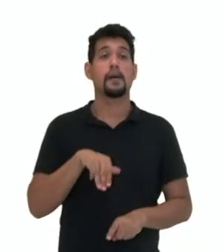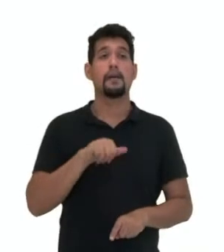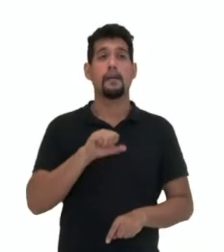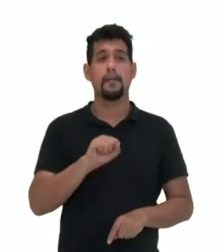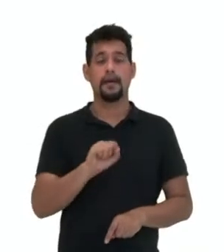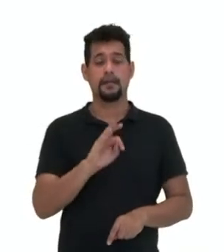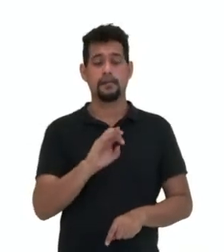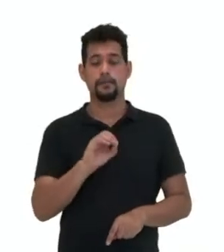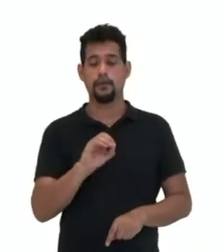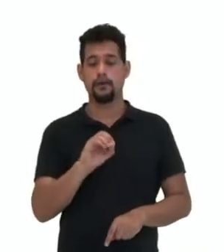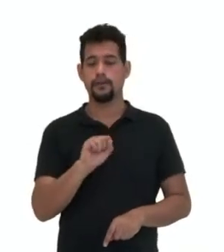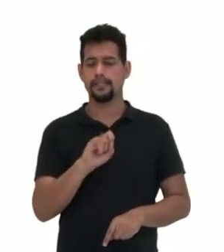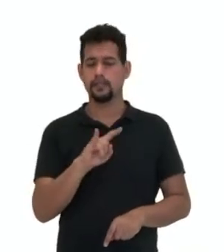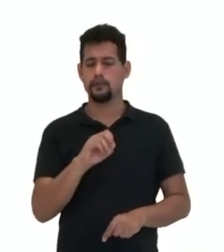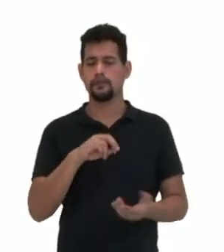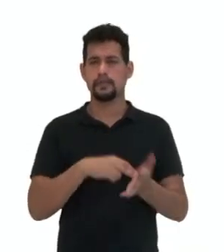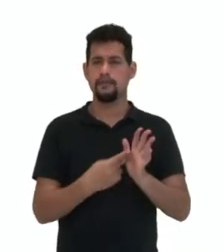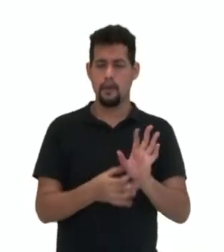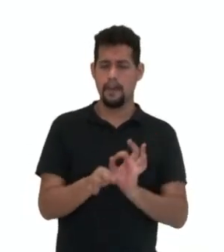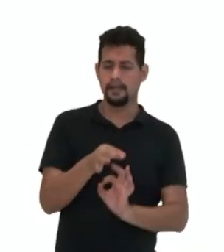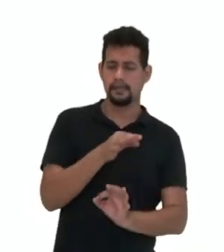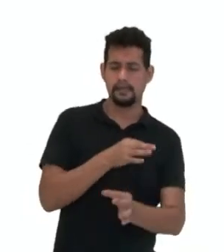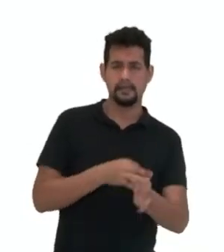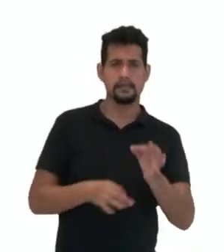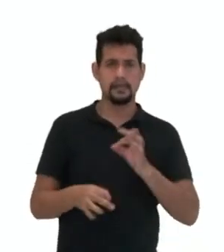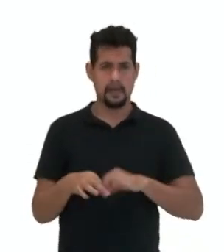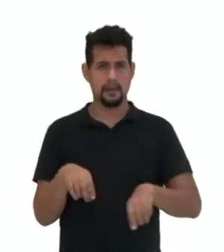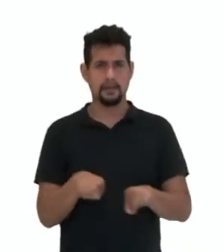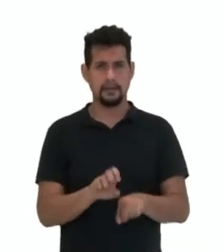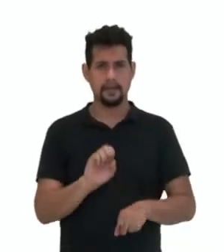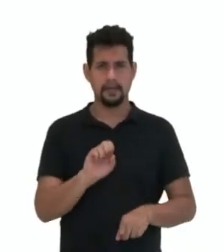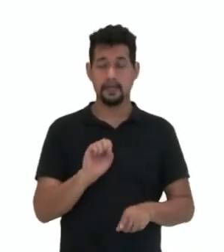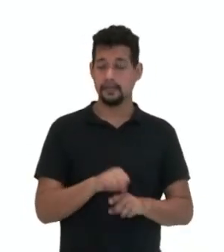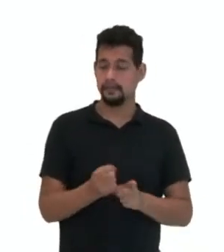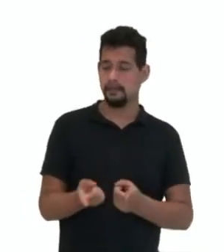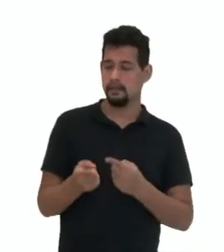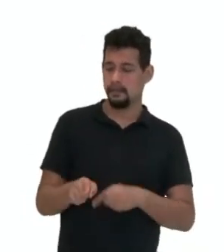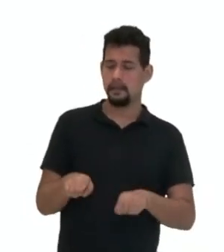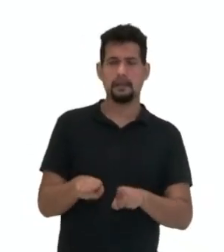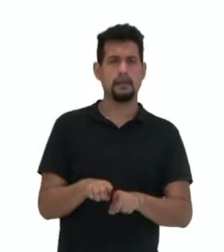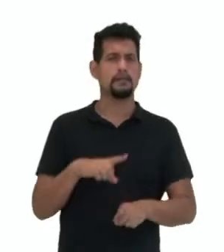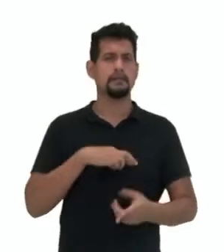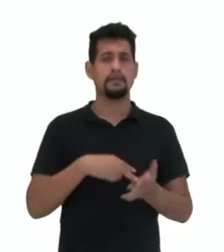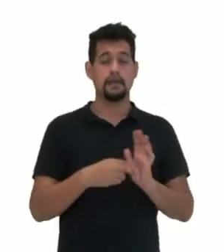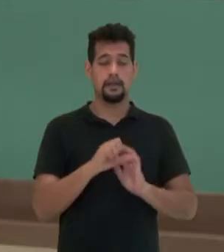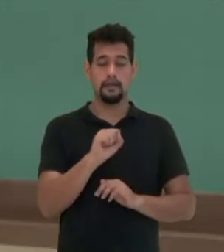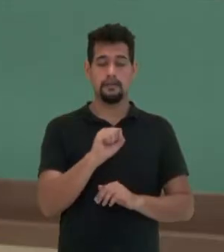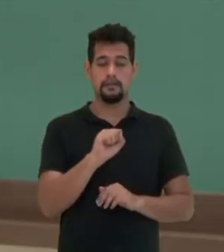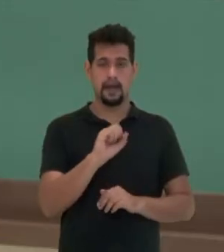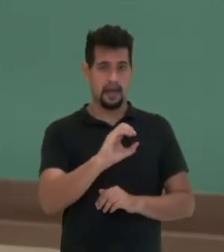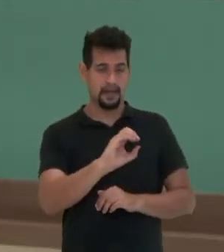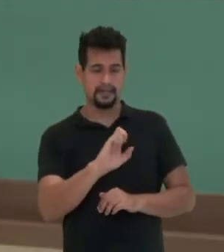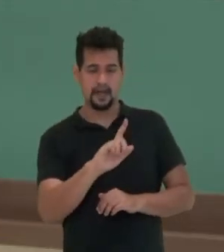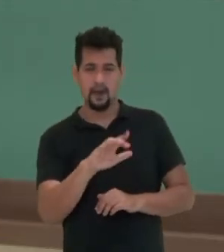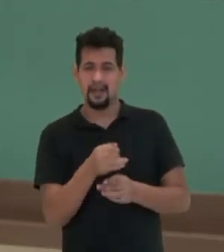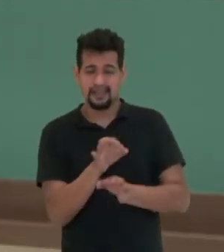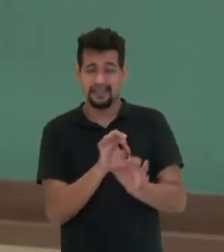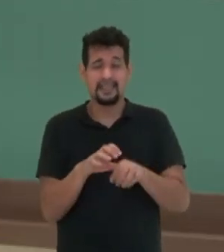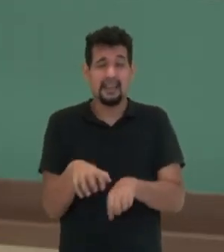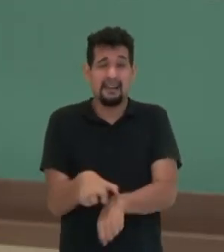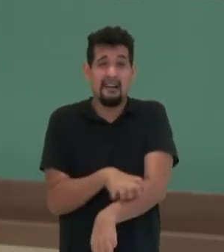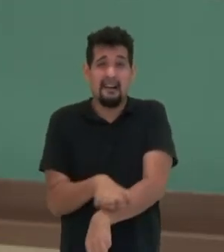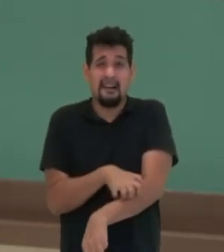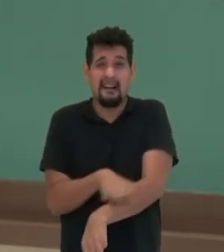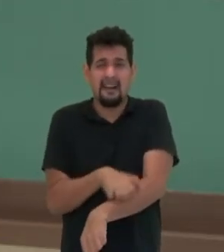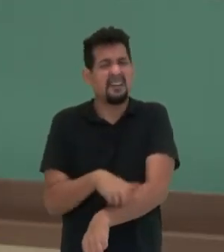mastócito é uma célula também de defesa, mas ele é uma célula que vai dar alergia.